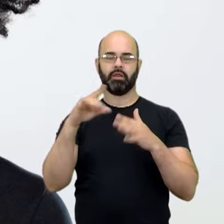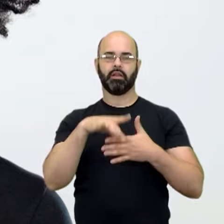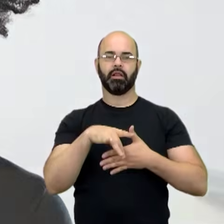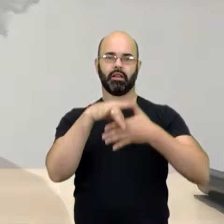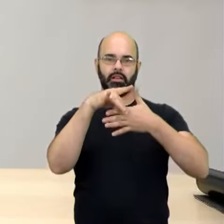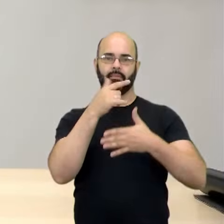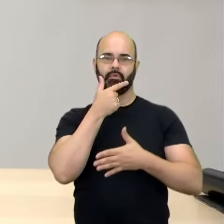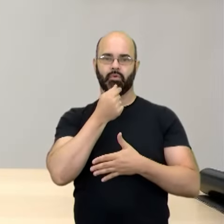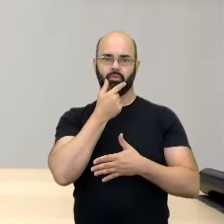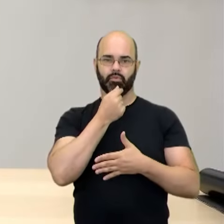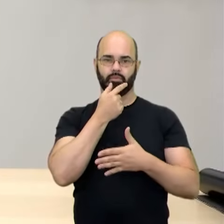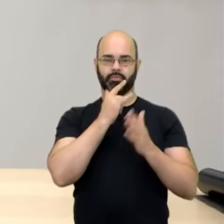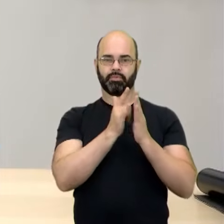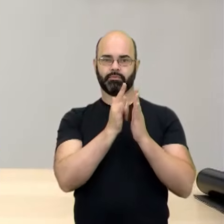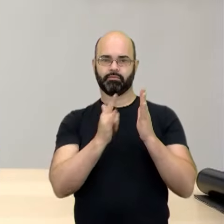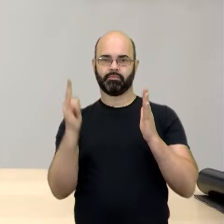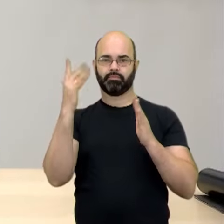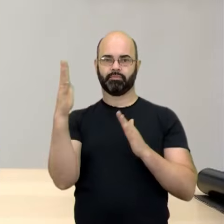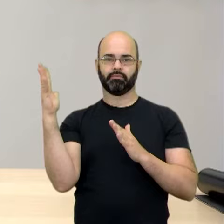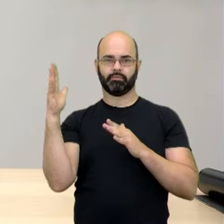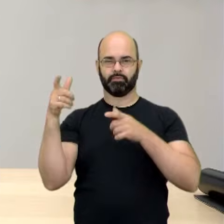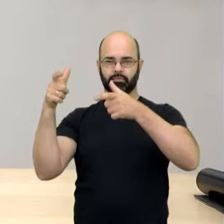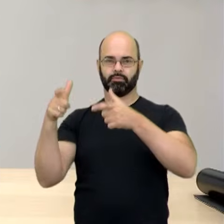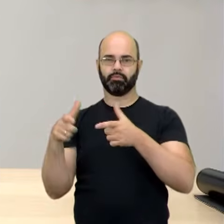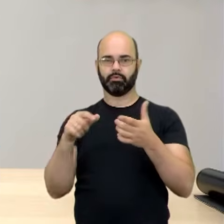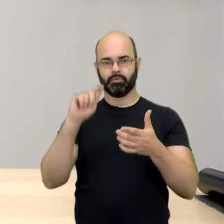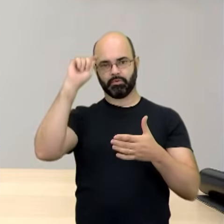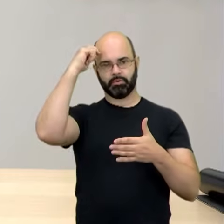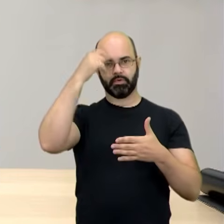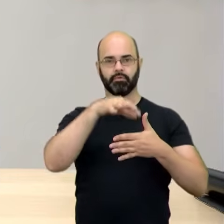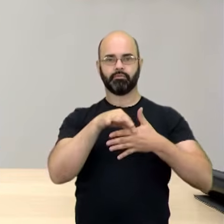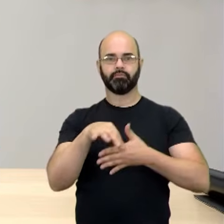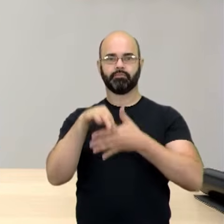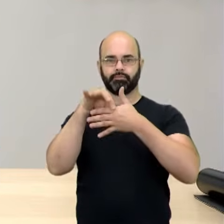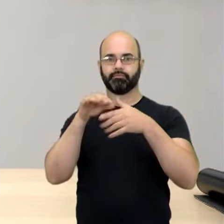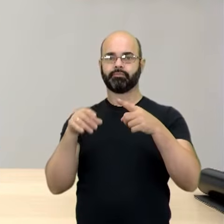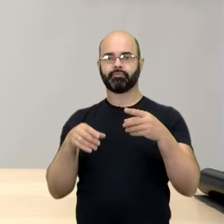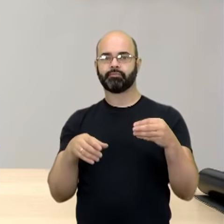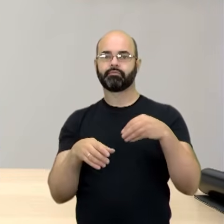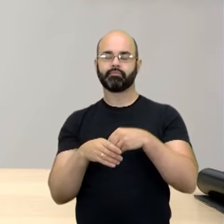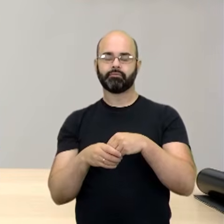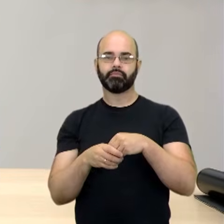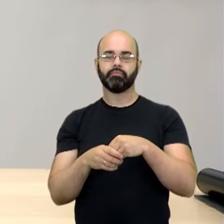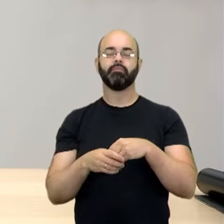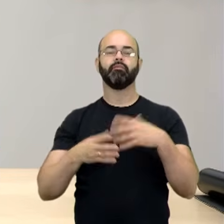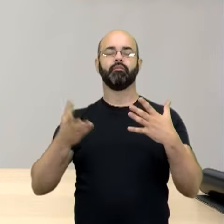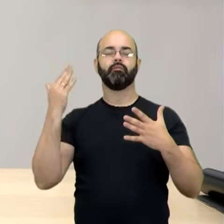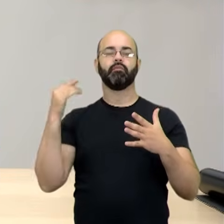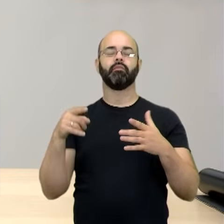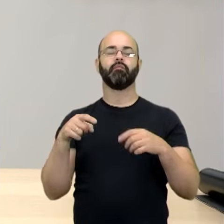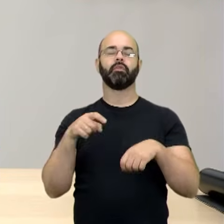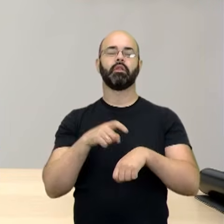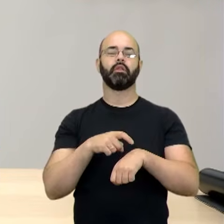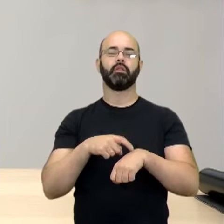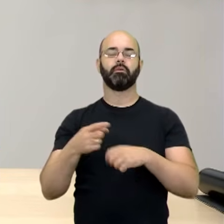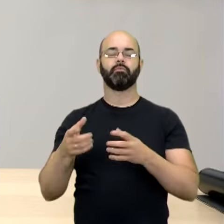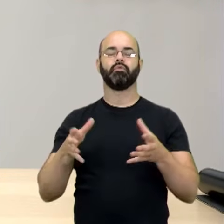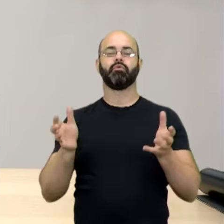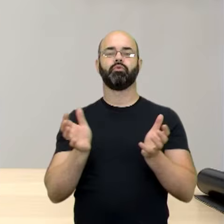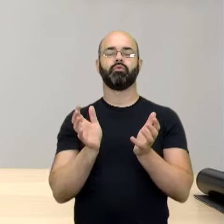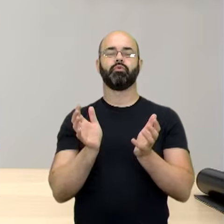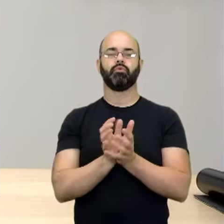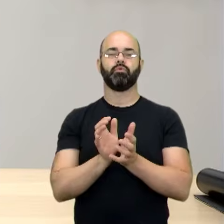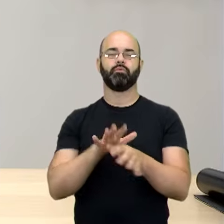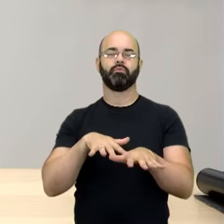que acontece, gente? Nos anos 70, né, aqui no Brasil, existiu o Movimento Negro Unificado, né? O Movimento Negro